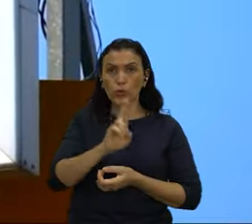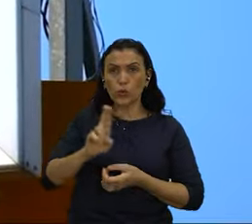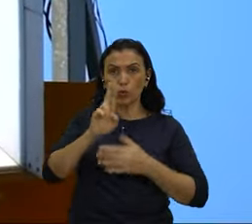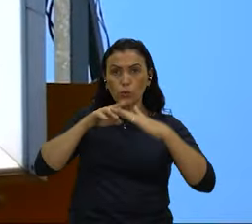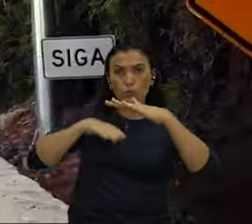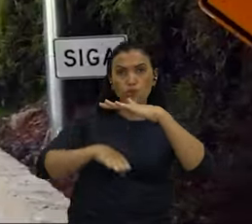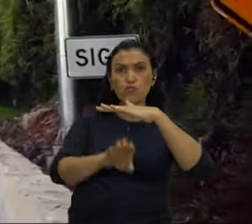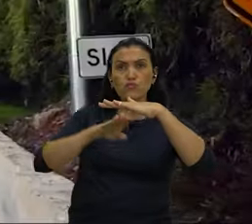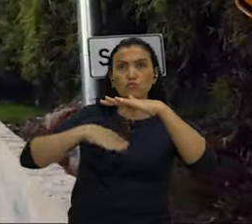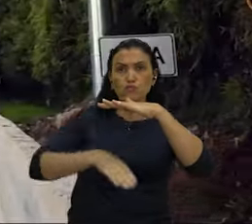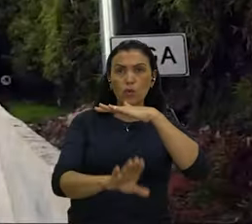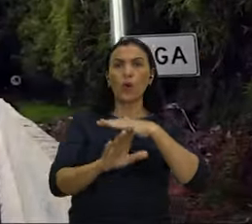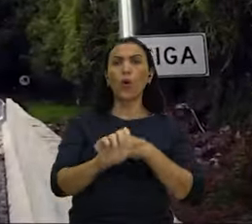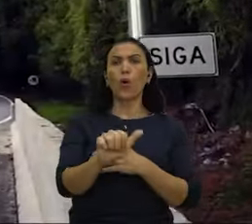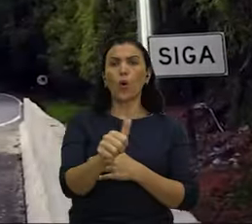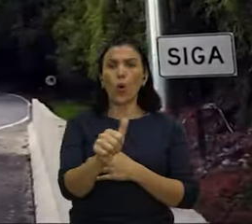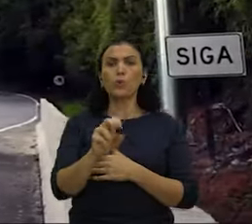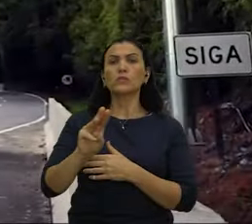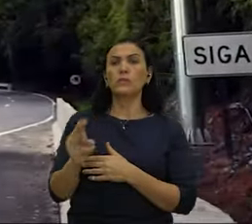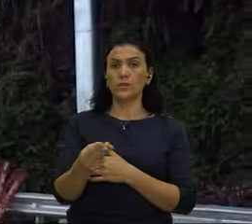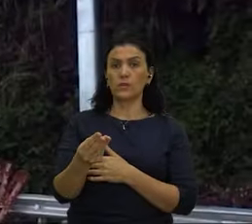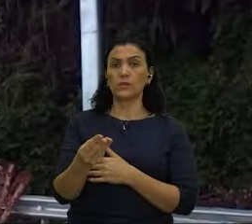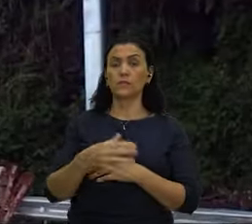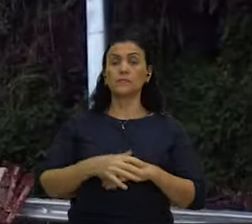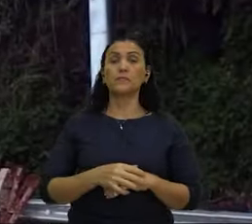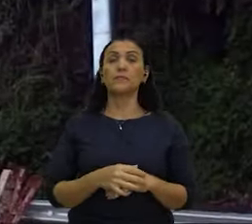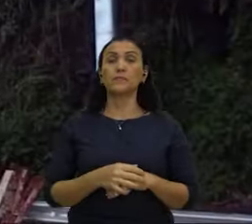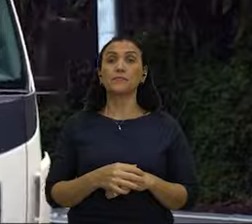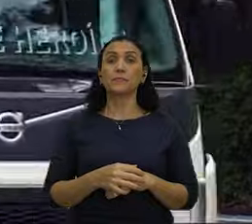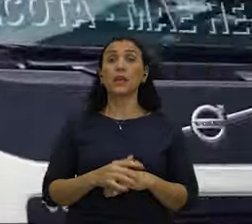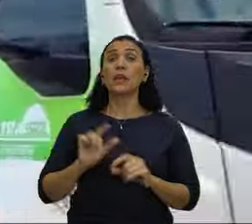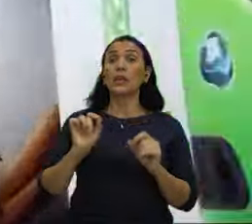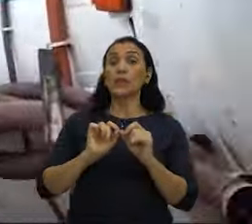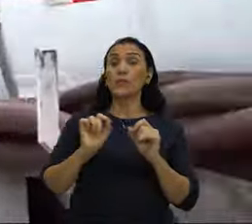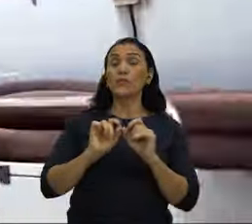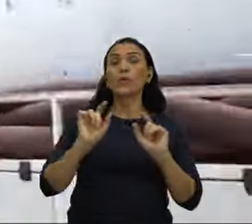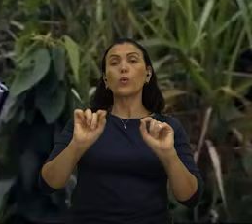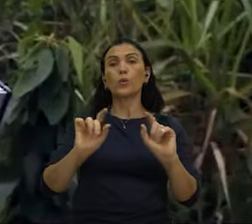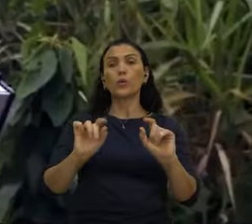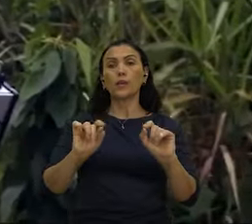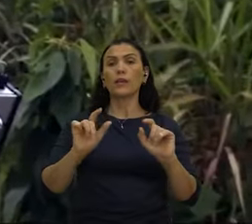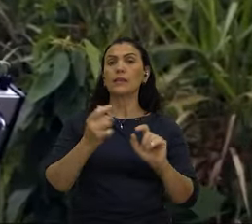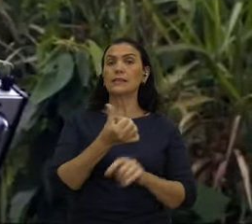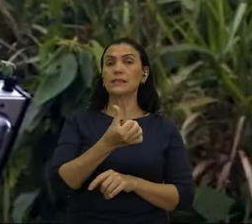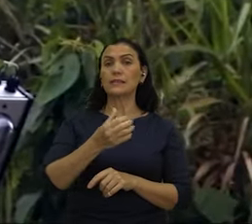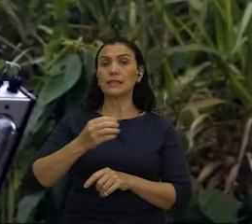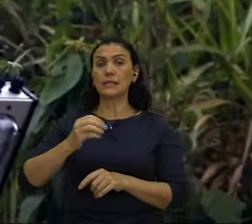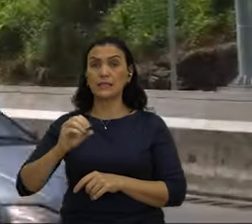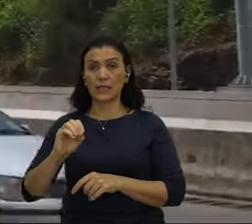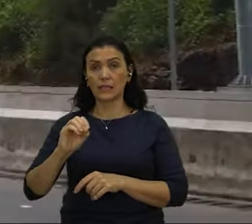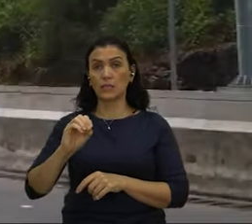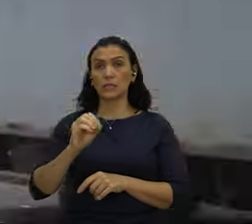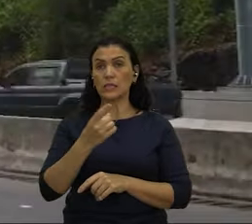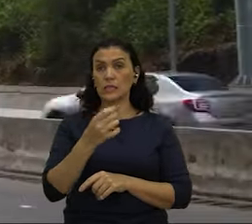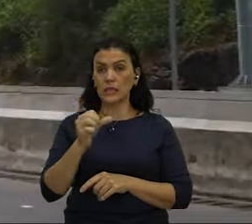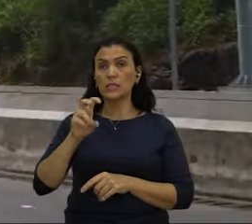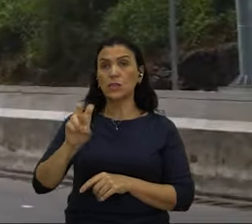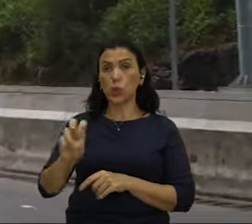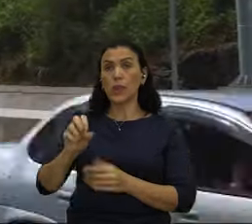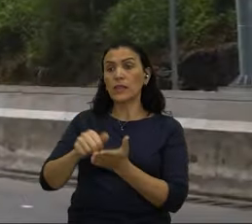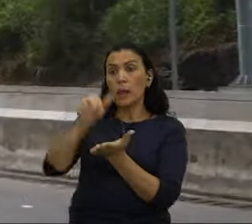de usuários nesse período. Então, foram mais de 11 milhões de usuários. E foram lavradas 650 mil